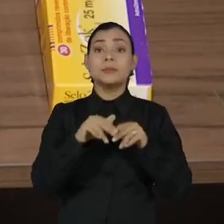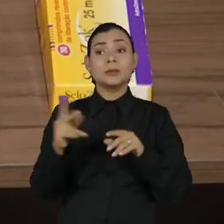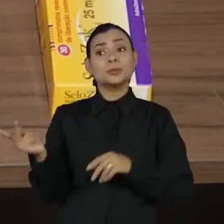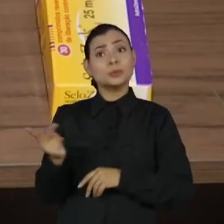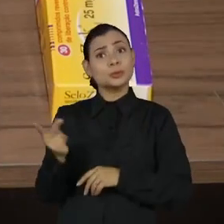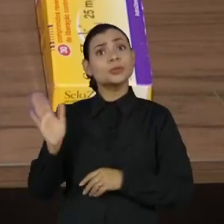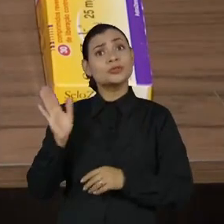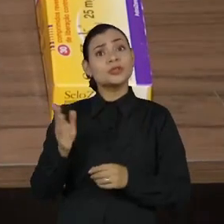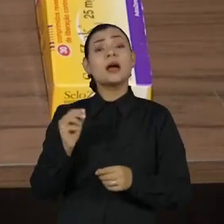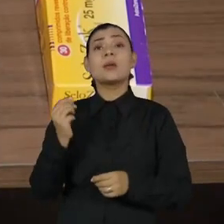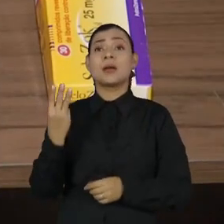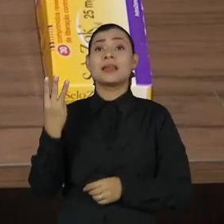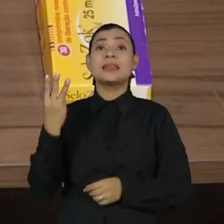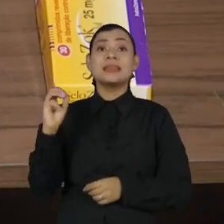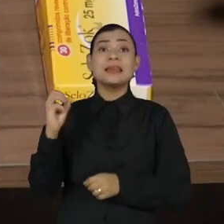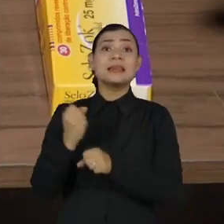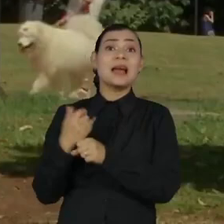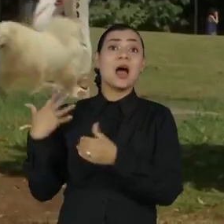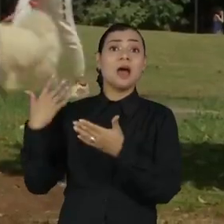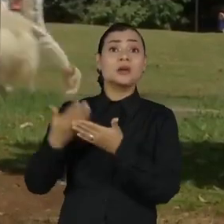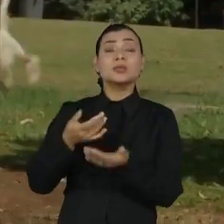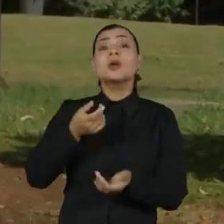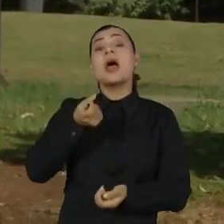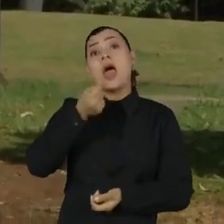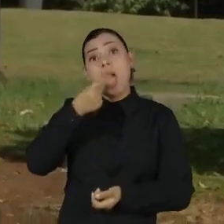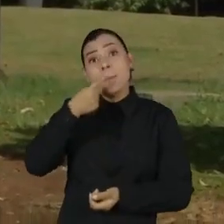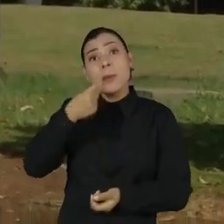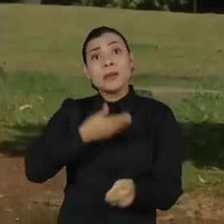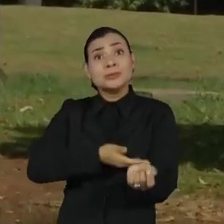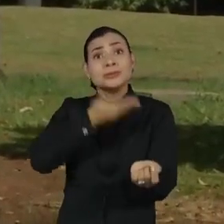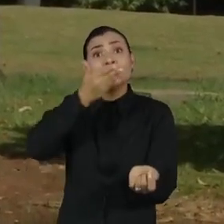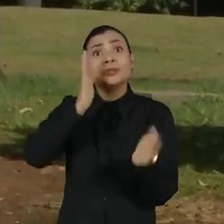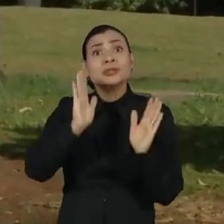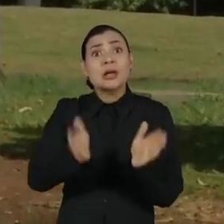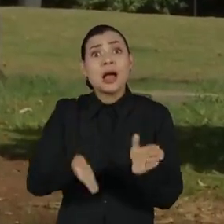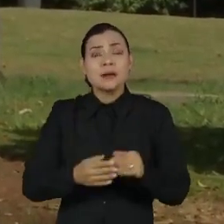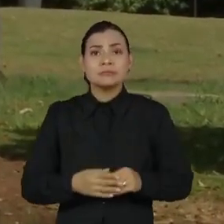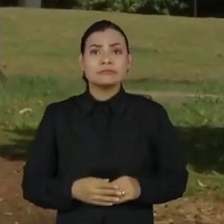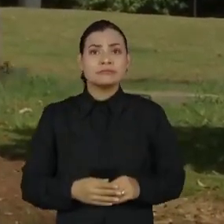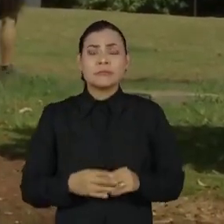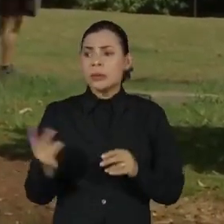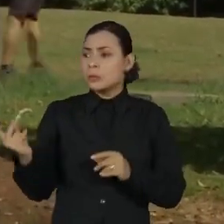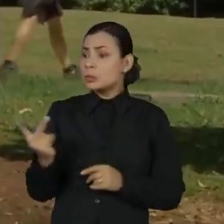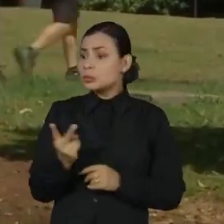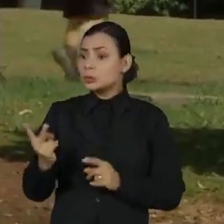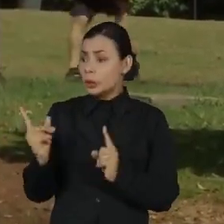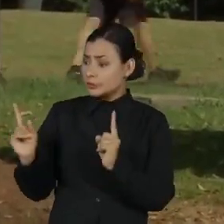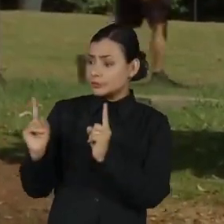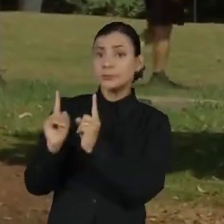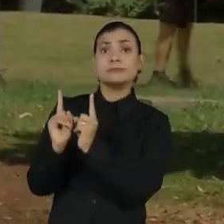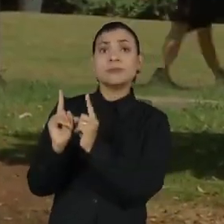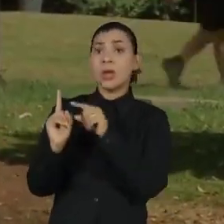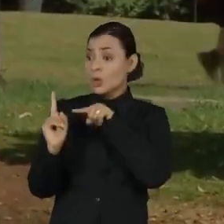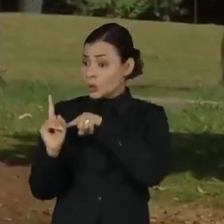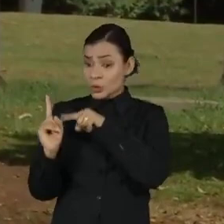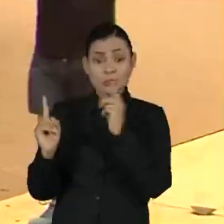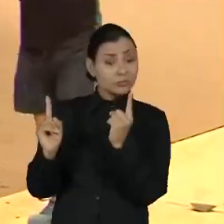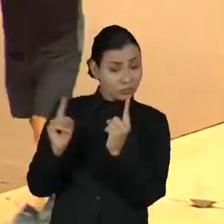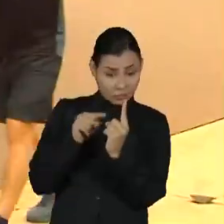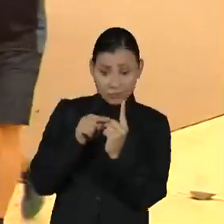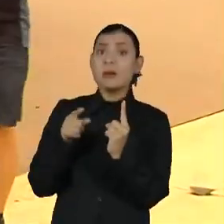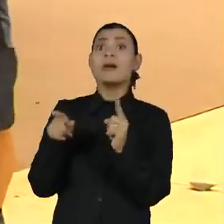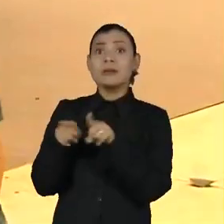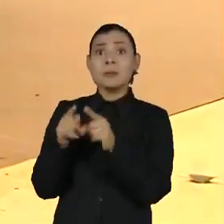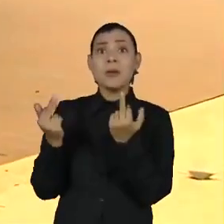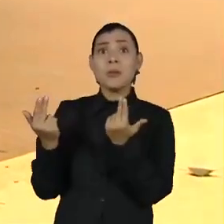pressão alta há 3 décadas. Hipertensão concordante, quando os dois cônjuges têm a doença, é uma